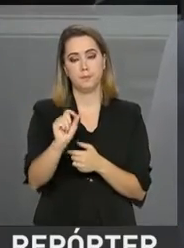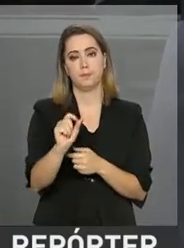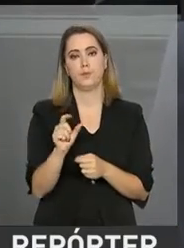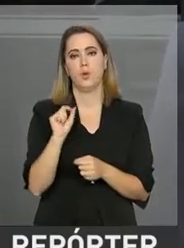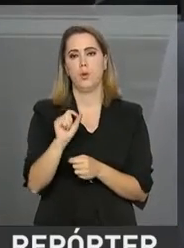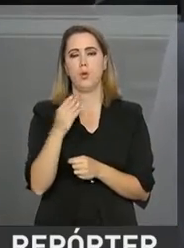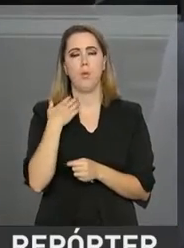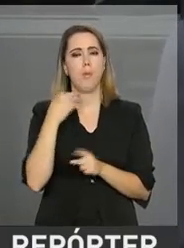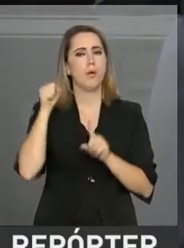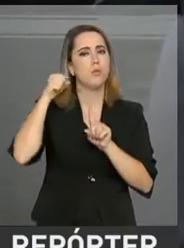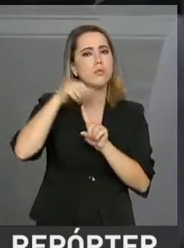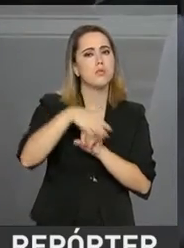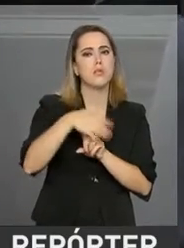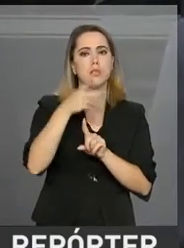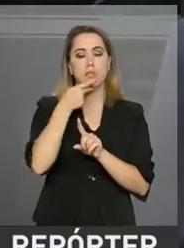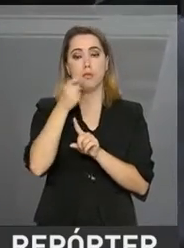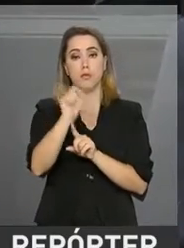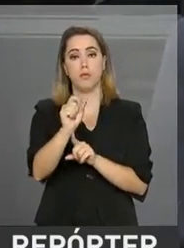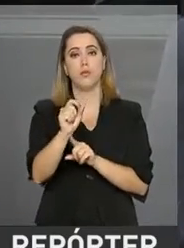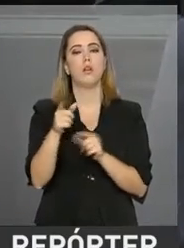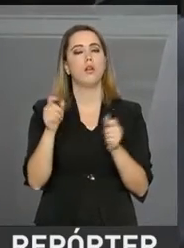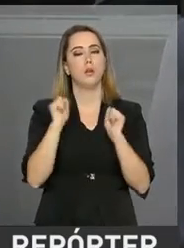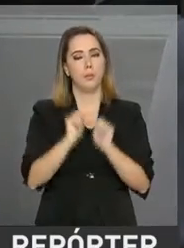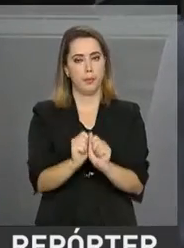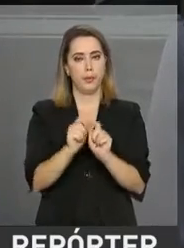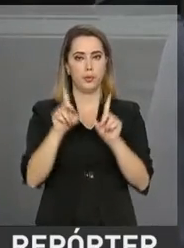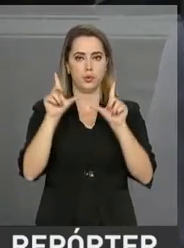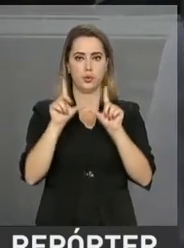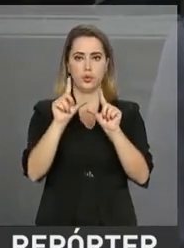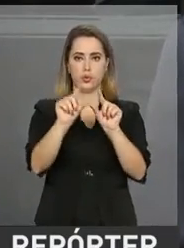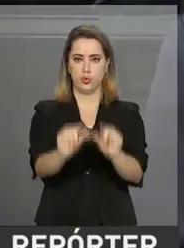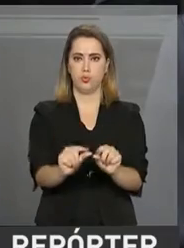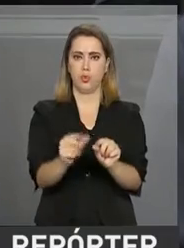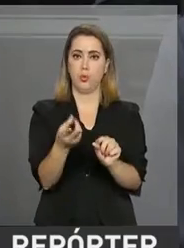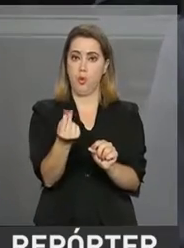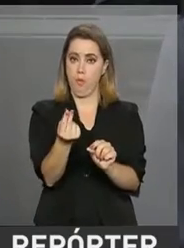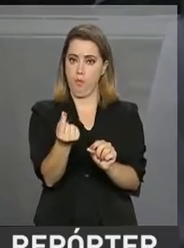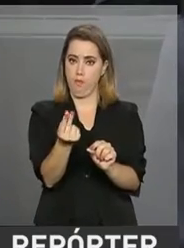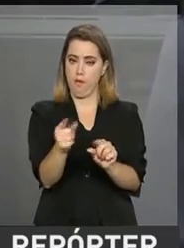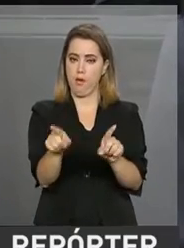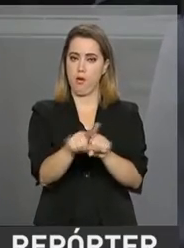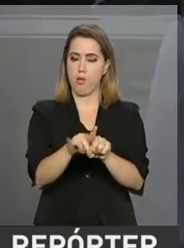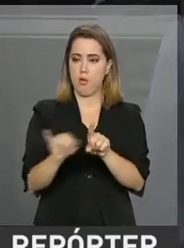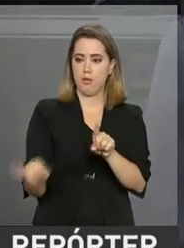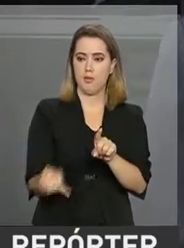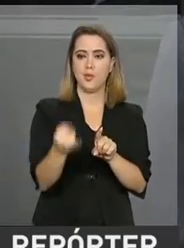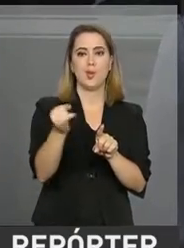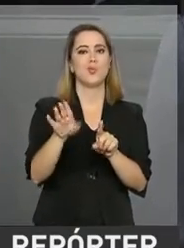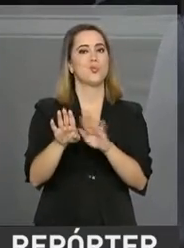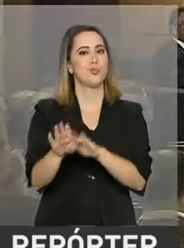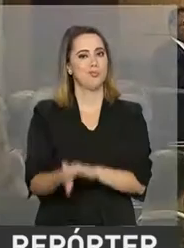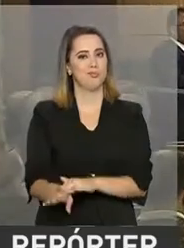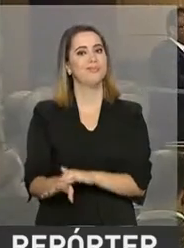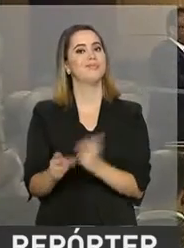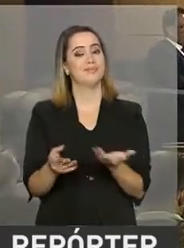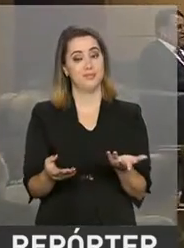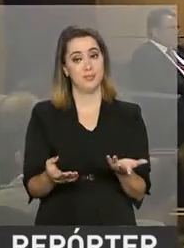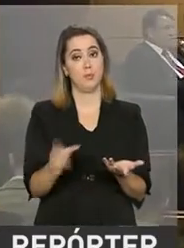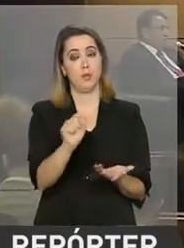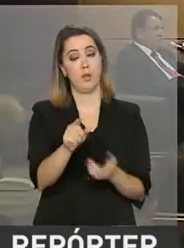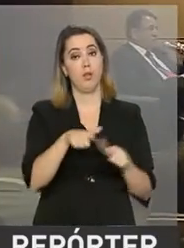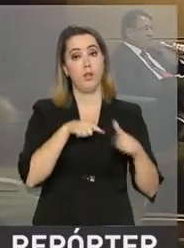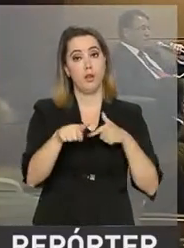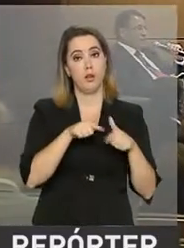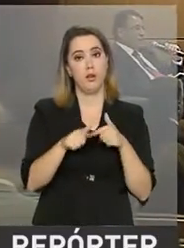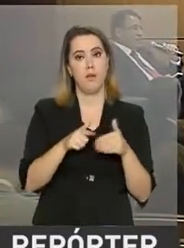o banco central pode levar a uma redução do spred bancário e da taxa básica de juros da economia ações de